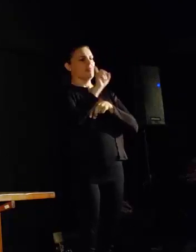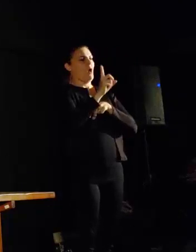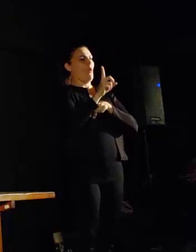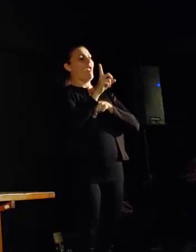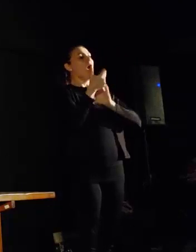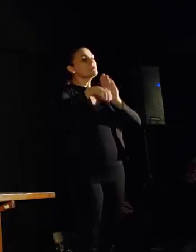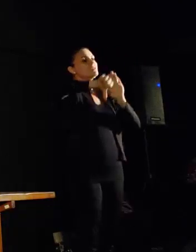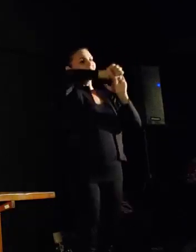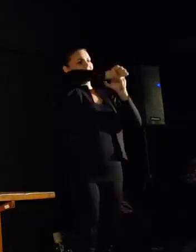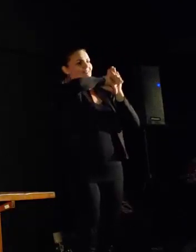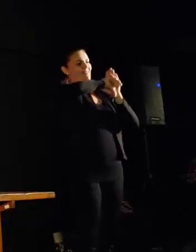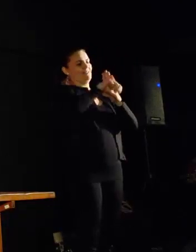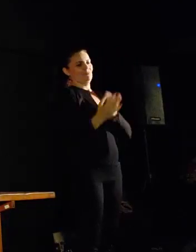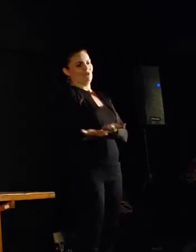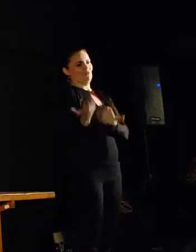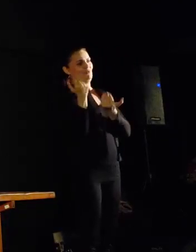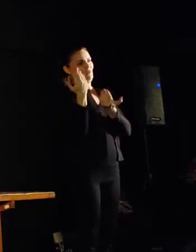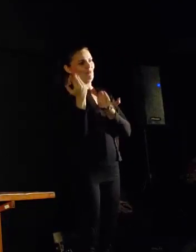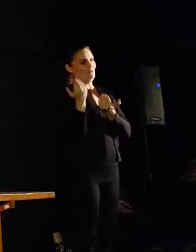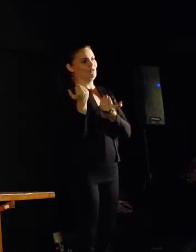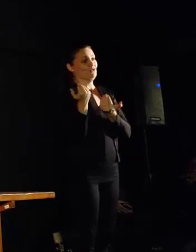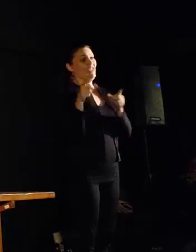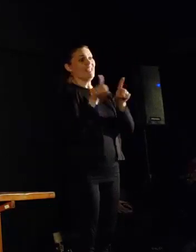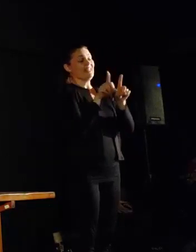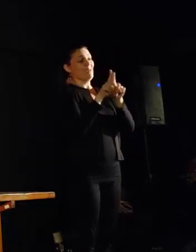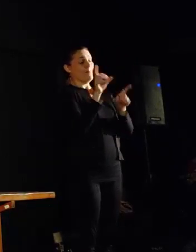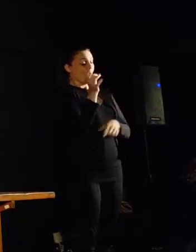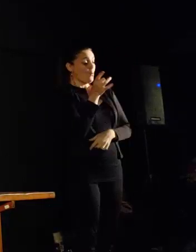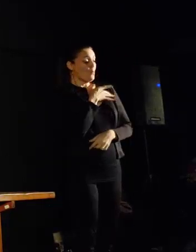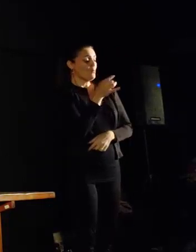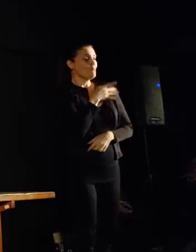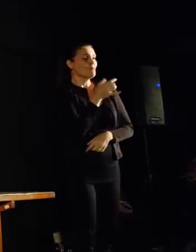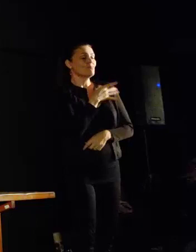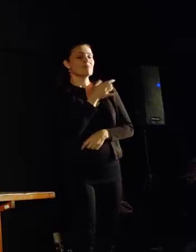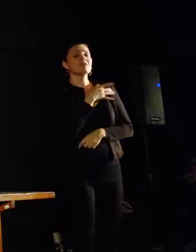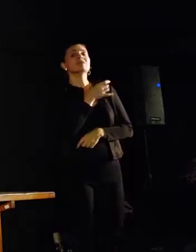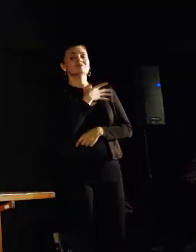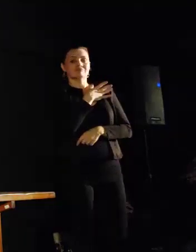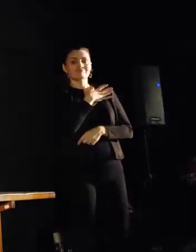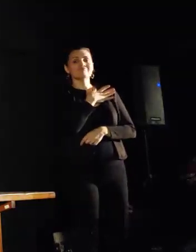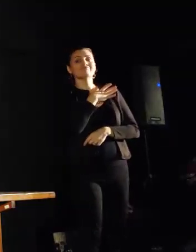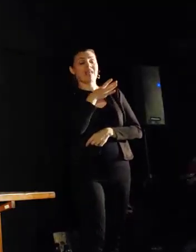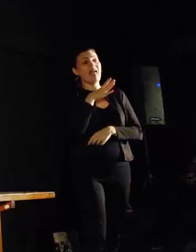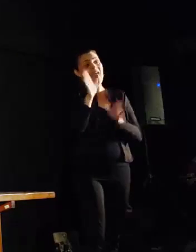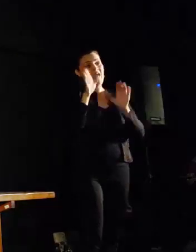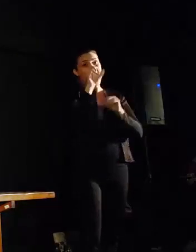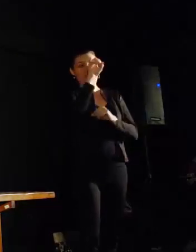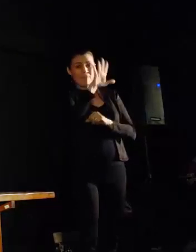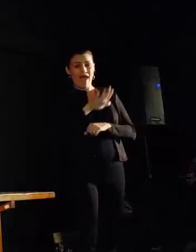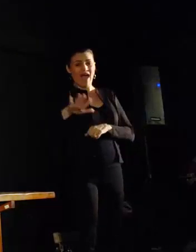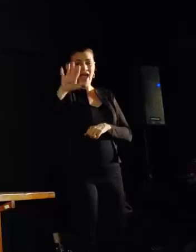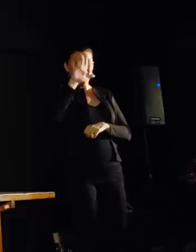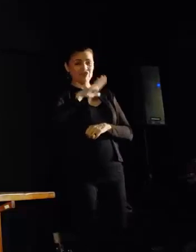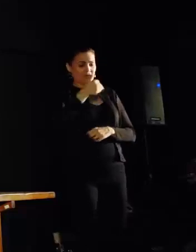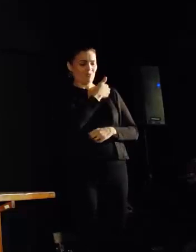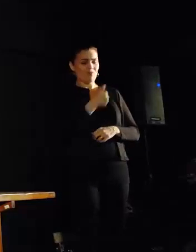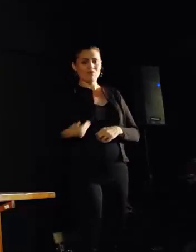das suas ações, certo? E o medo que a imagem desse governo é a imagem que vocês